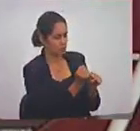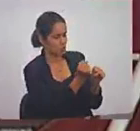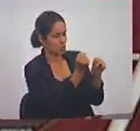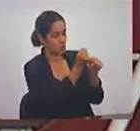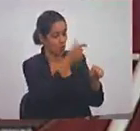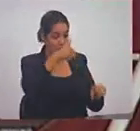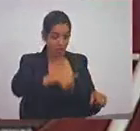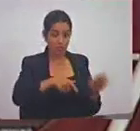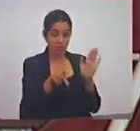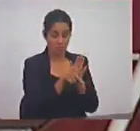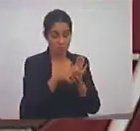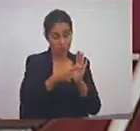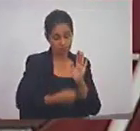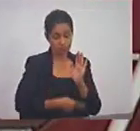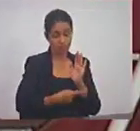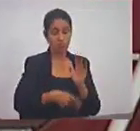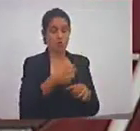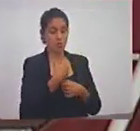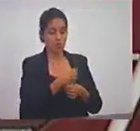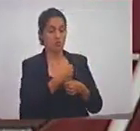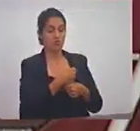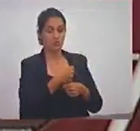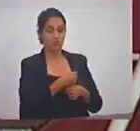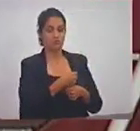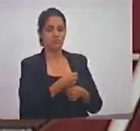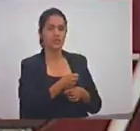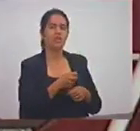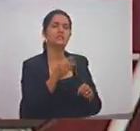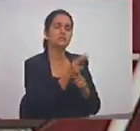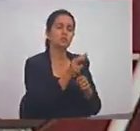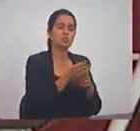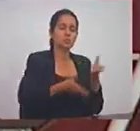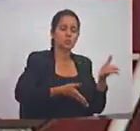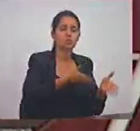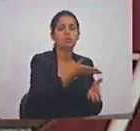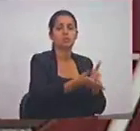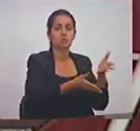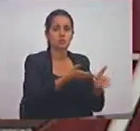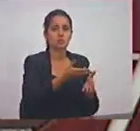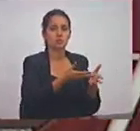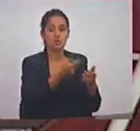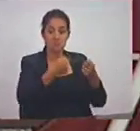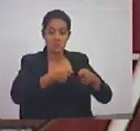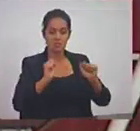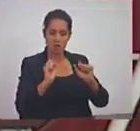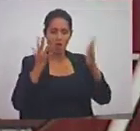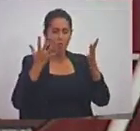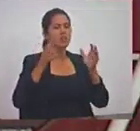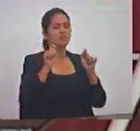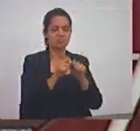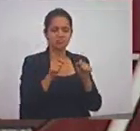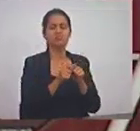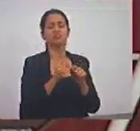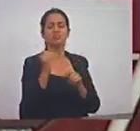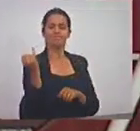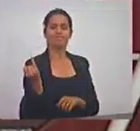expressar congratulações às personalidades que contribuem para que nossa cidade se torne cada vez melhor às presentes e futuras